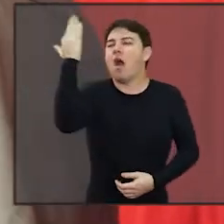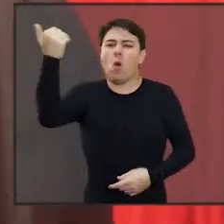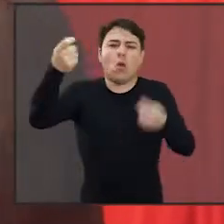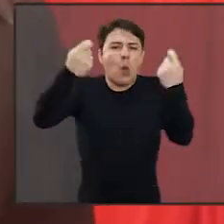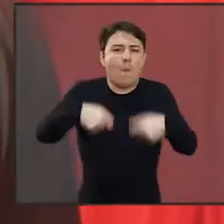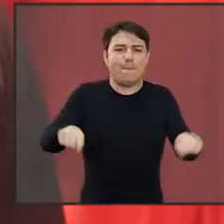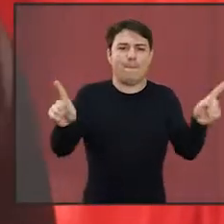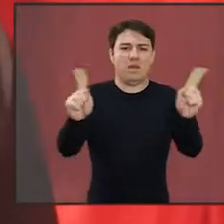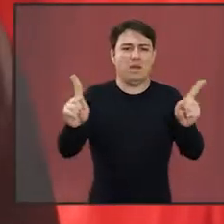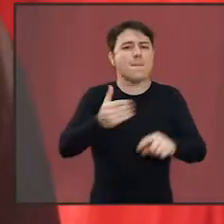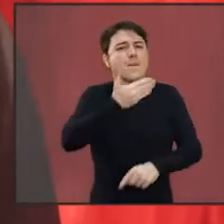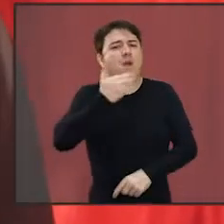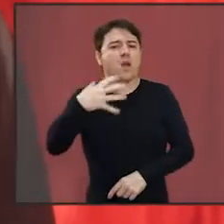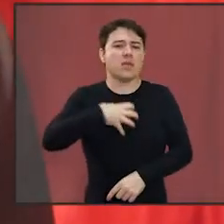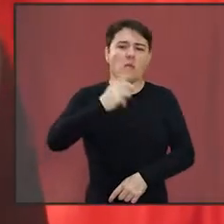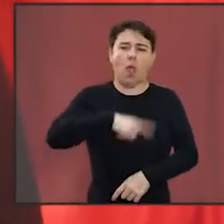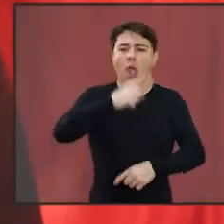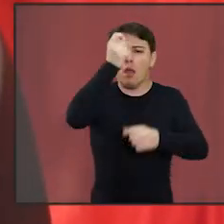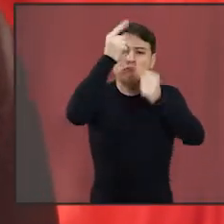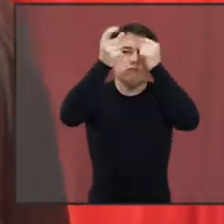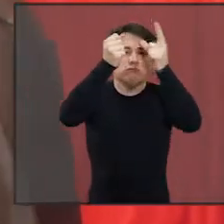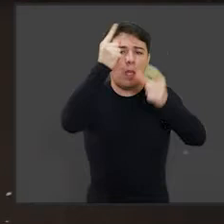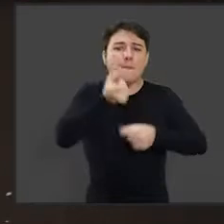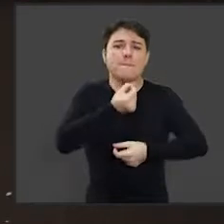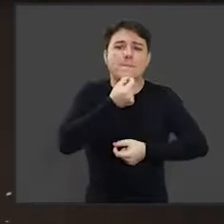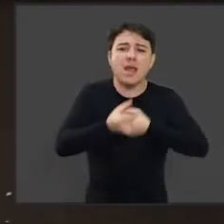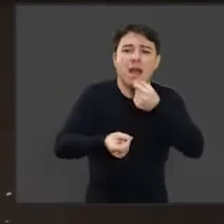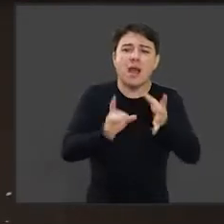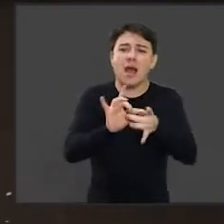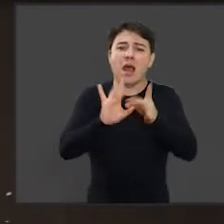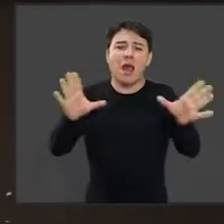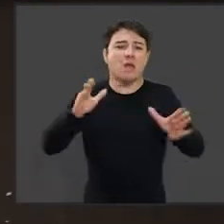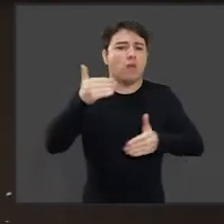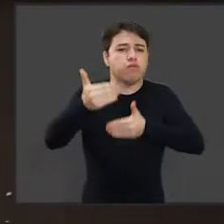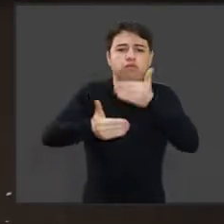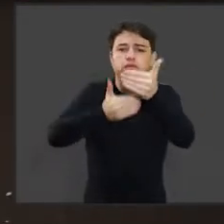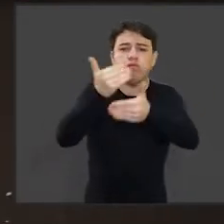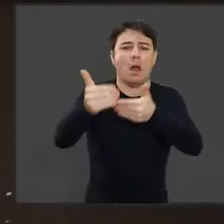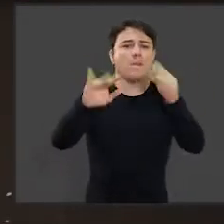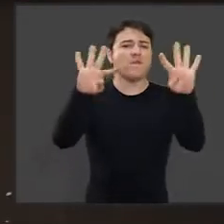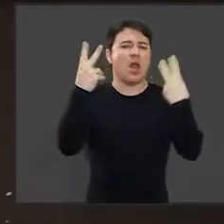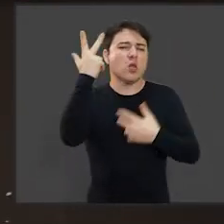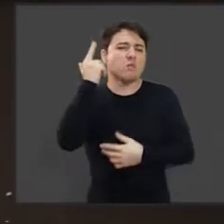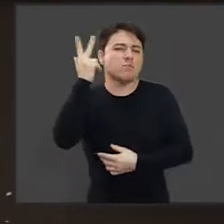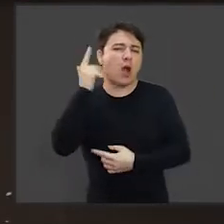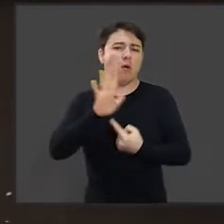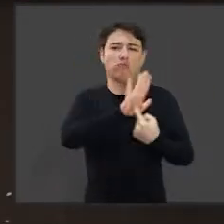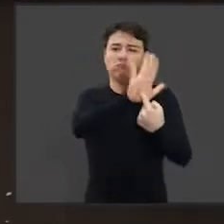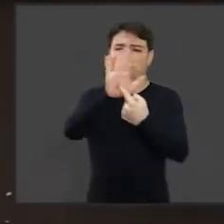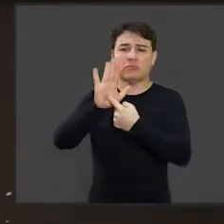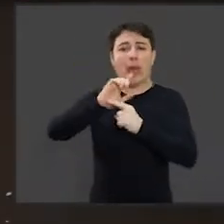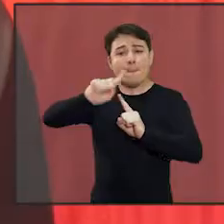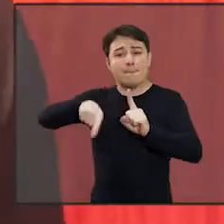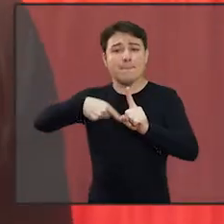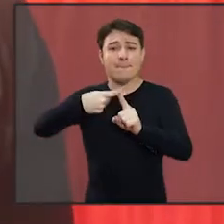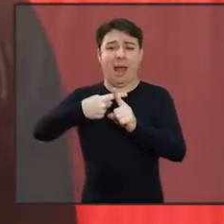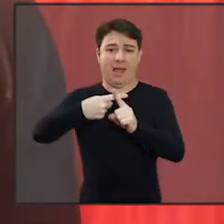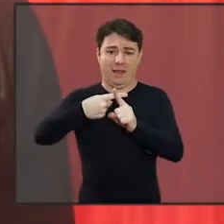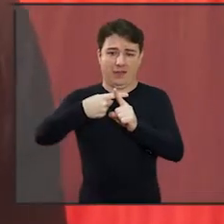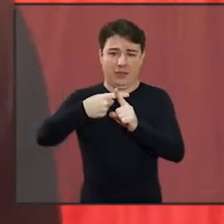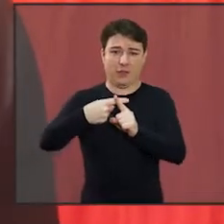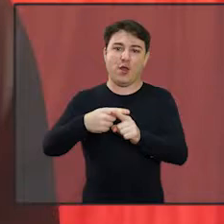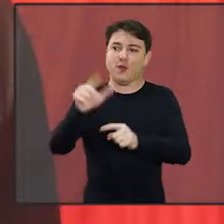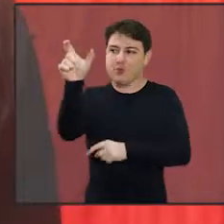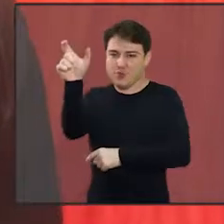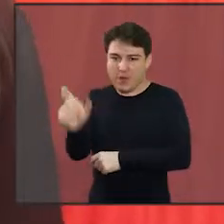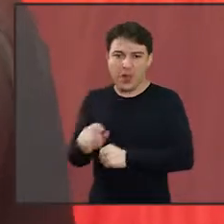Só vai no fluxo das suas próprias ideias, deixa o que você tem aparecer, porque o que você tem, quando